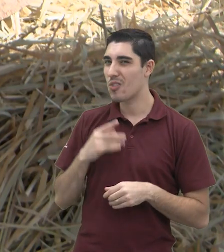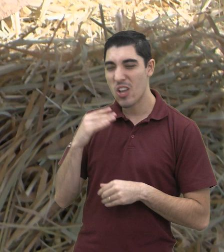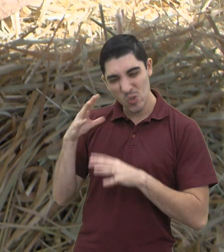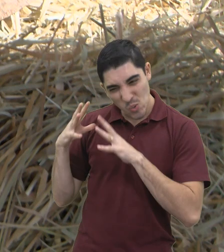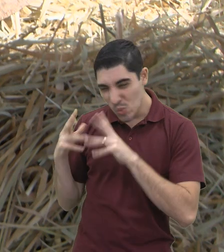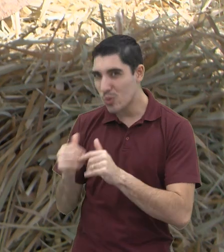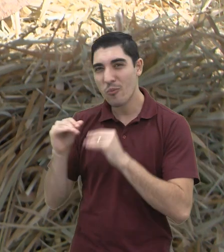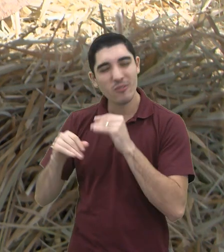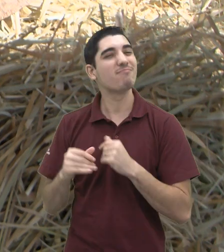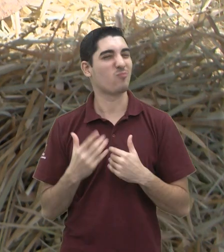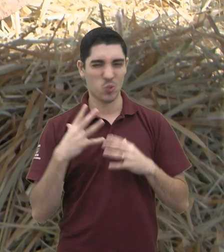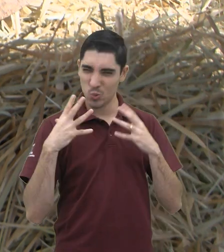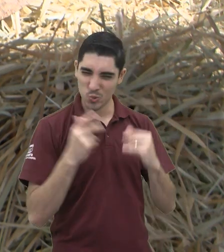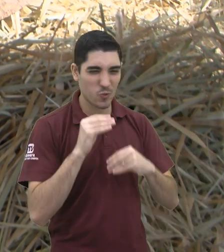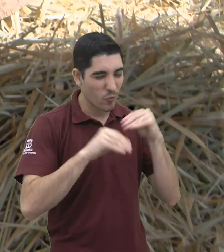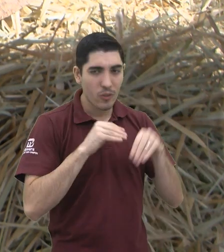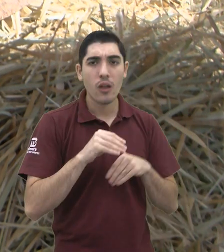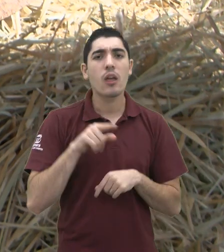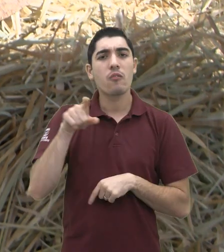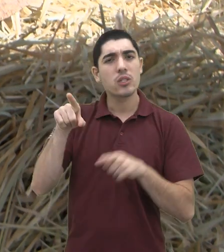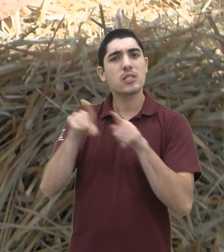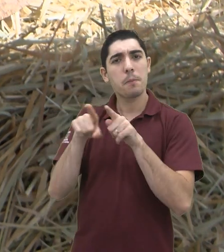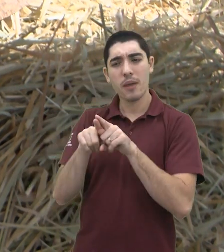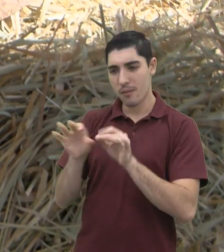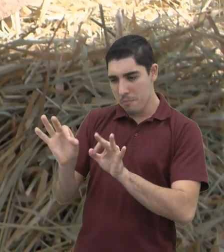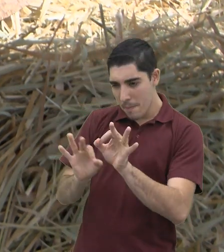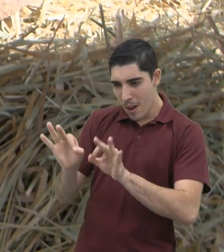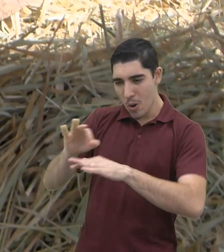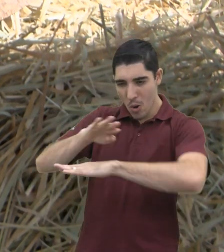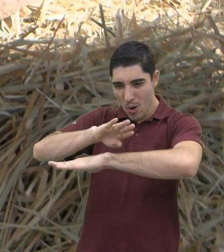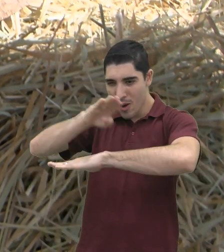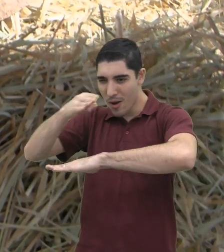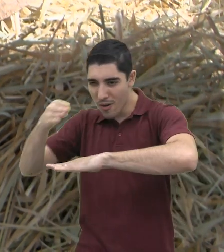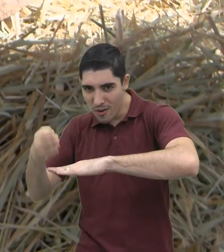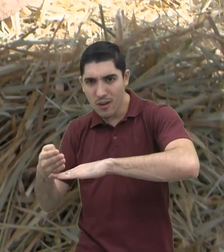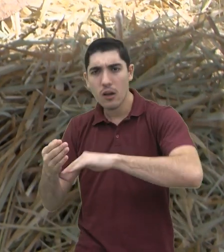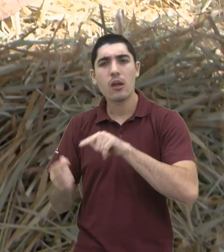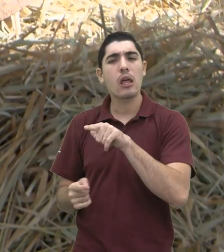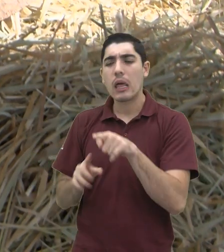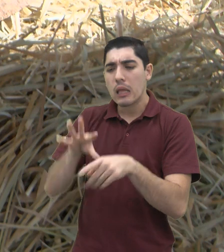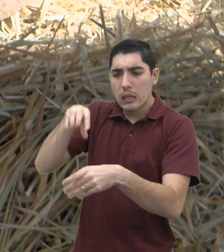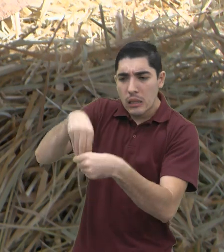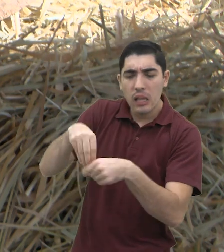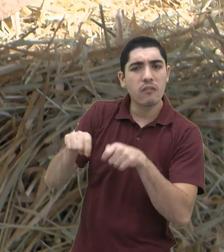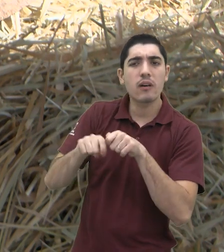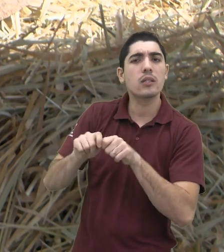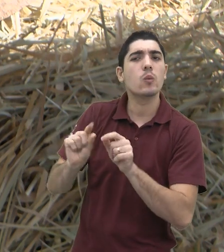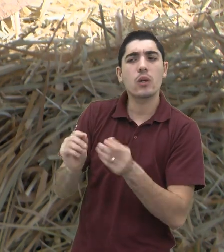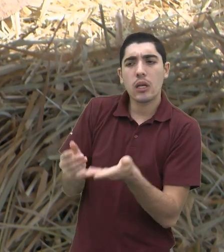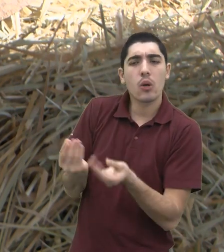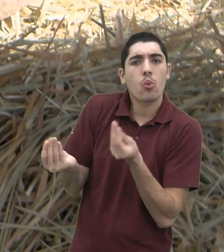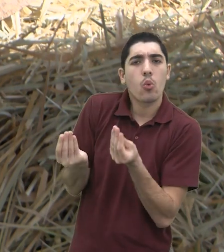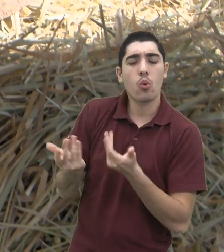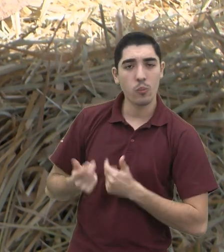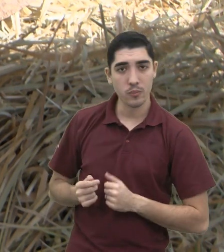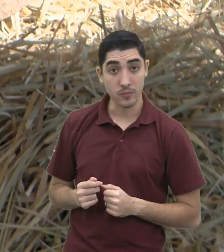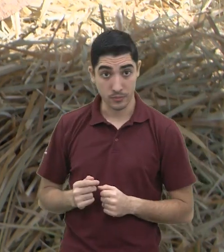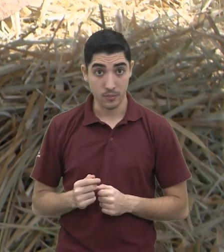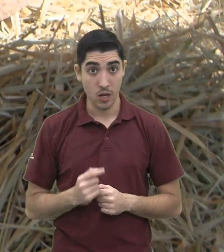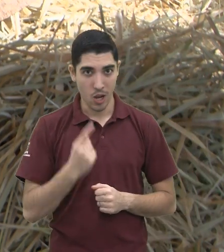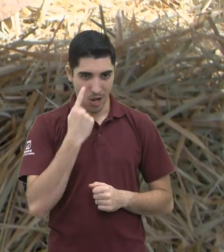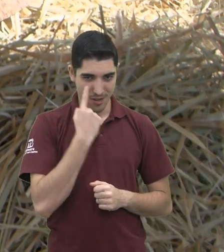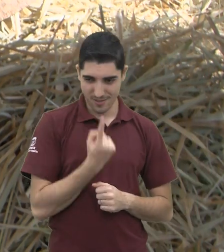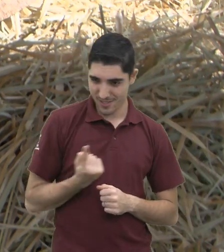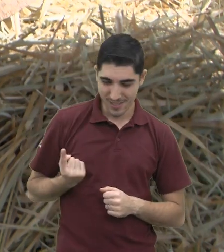adianta pra eles roem tudo. E você fez camadas, é muito interessante que são Sim. camadas grandes. O que tem ali no terrário?